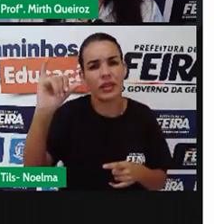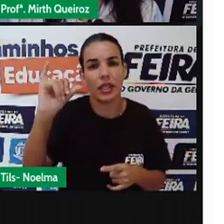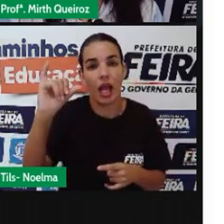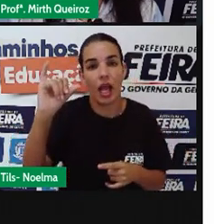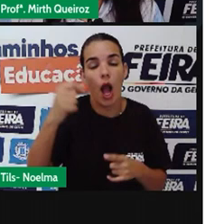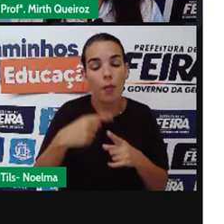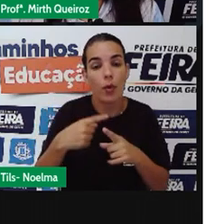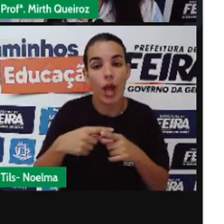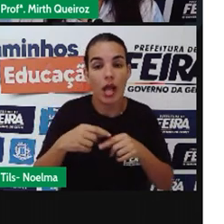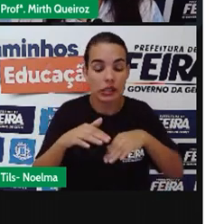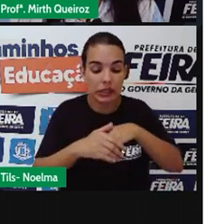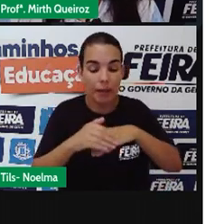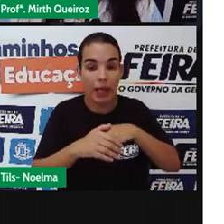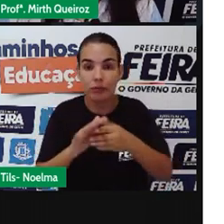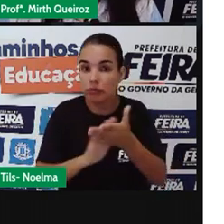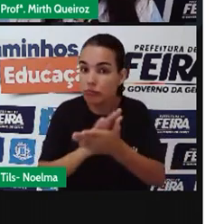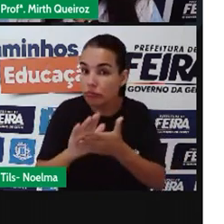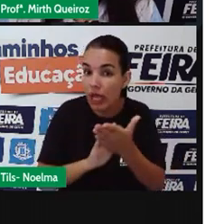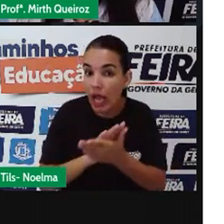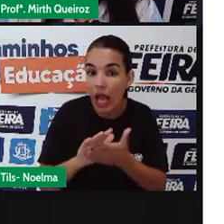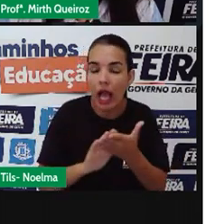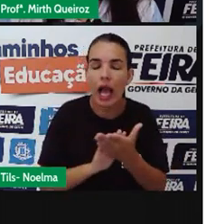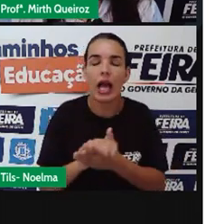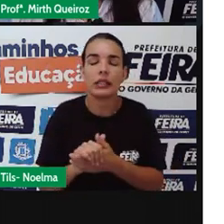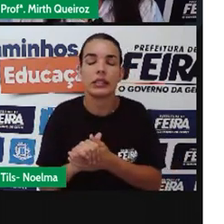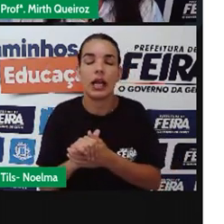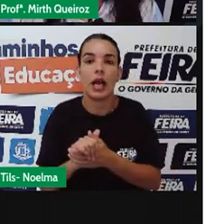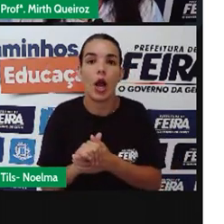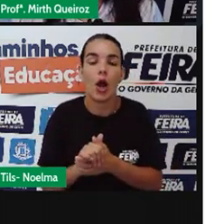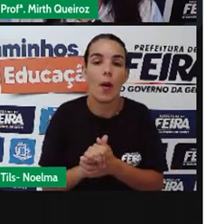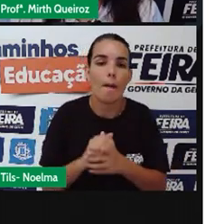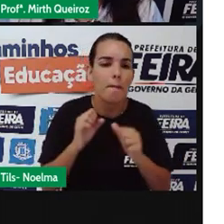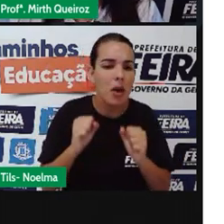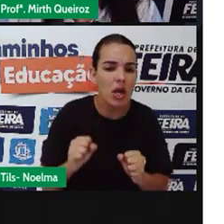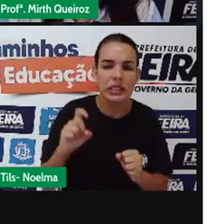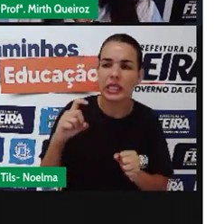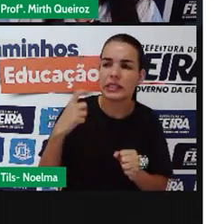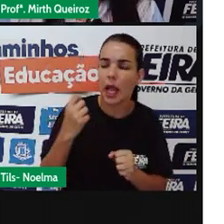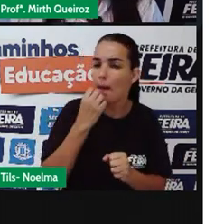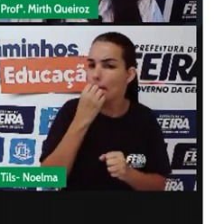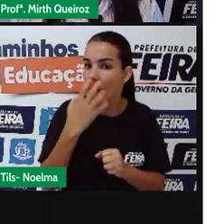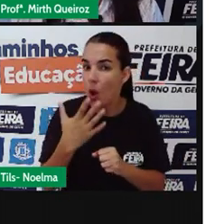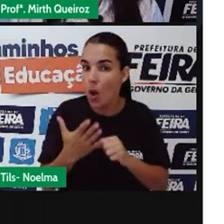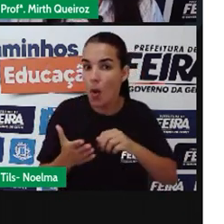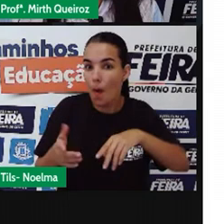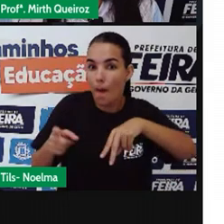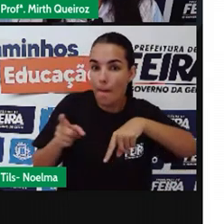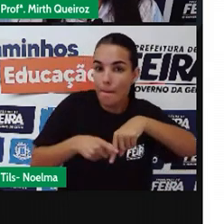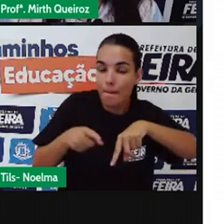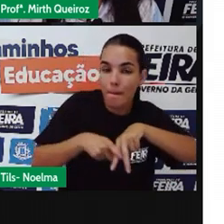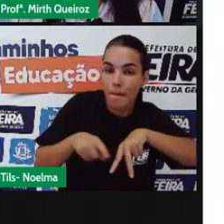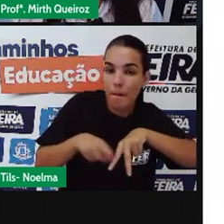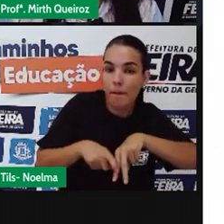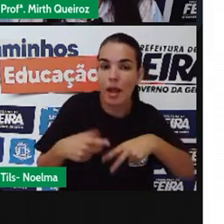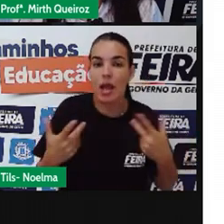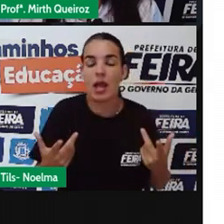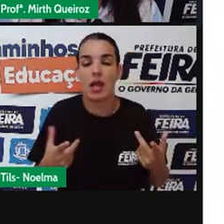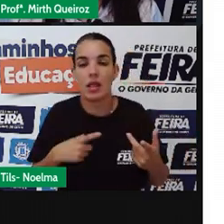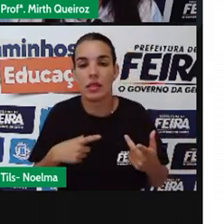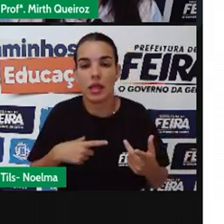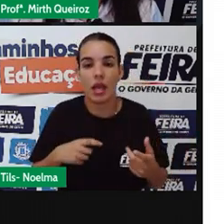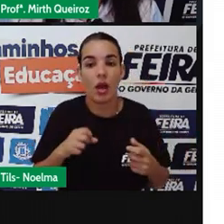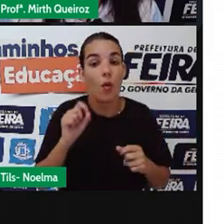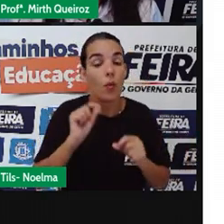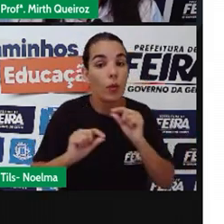vamos agitar digital que embora seja Rosa dos pés pode acabar também